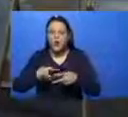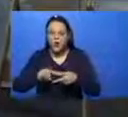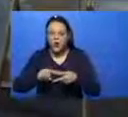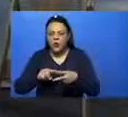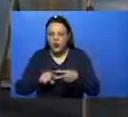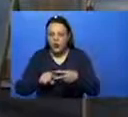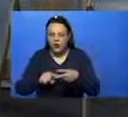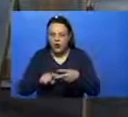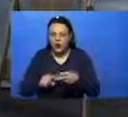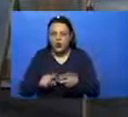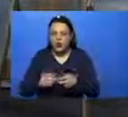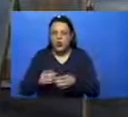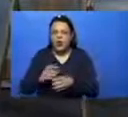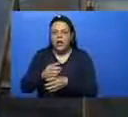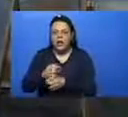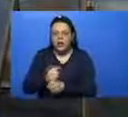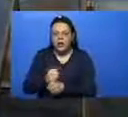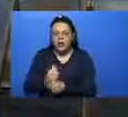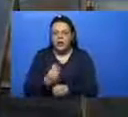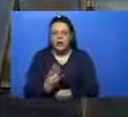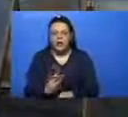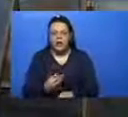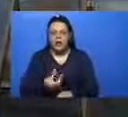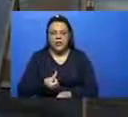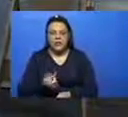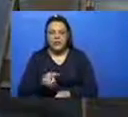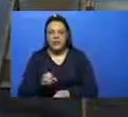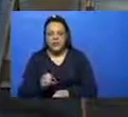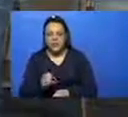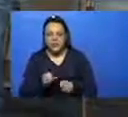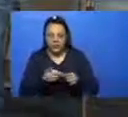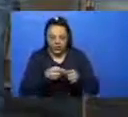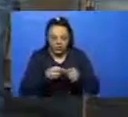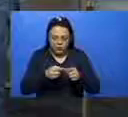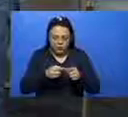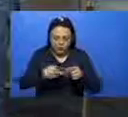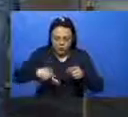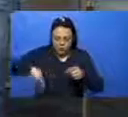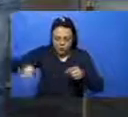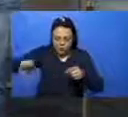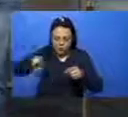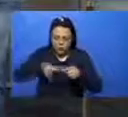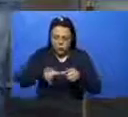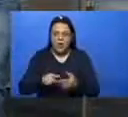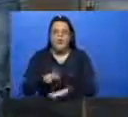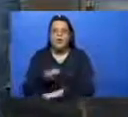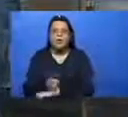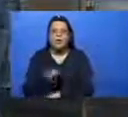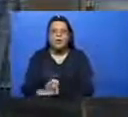um círculo é 360. Não se esqueçam. Sempre